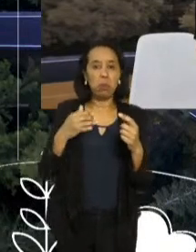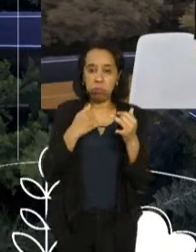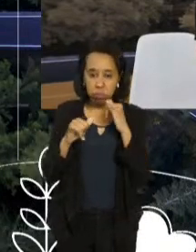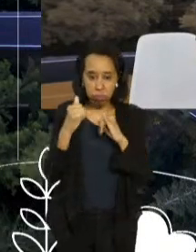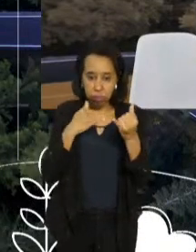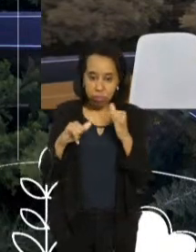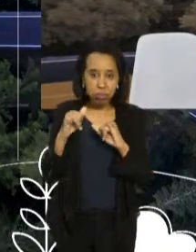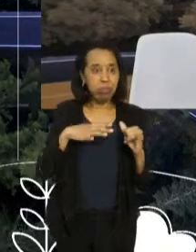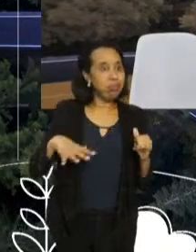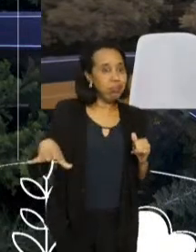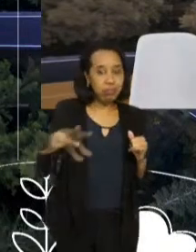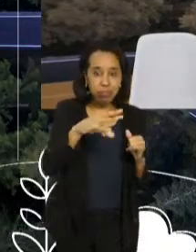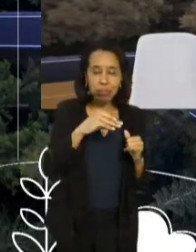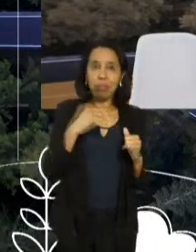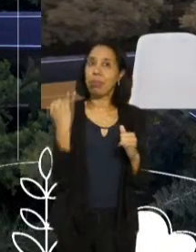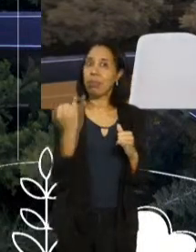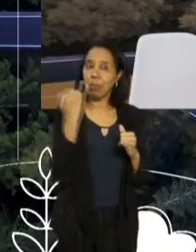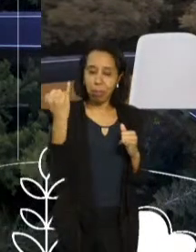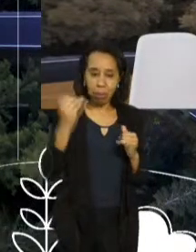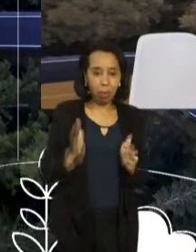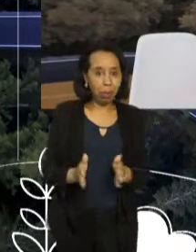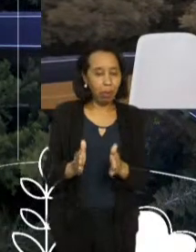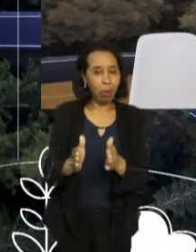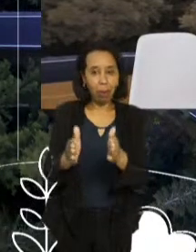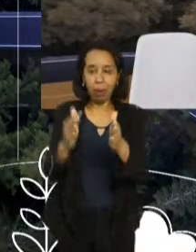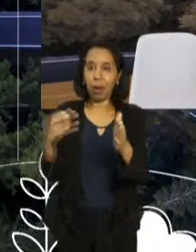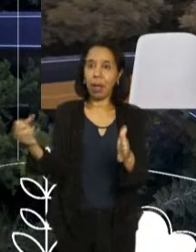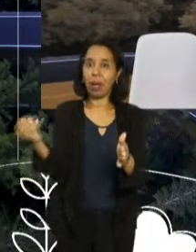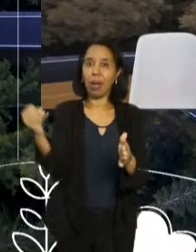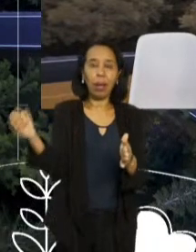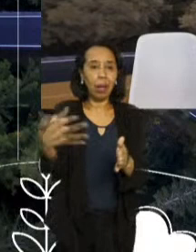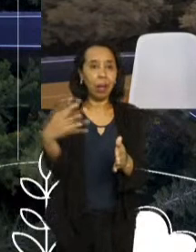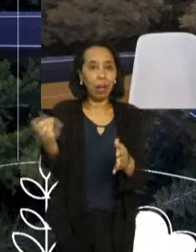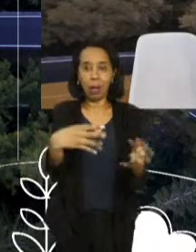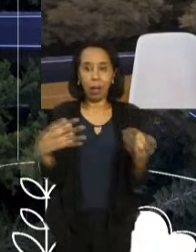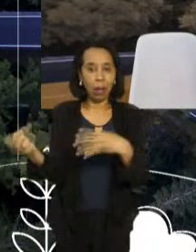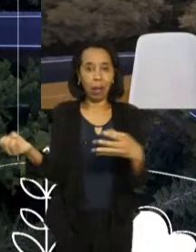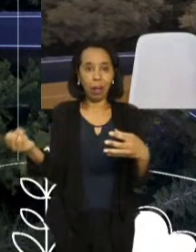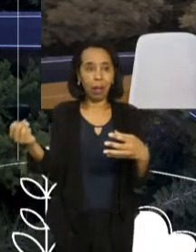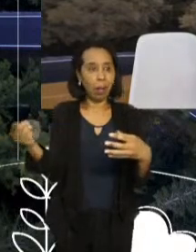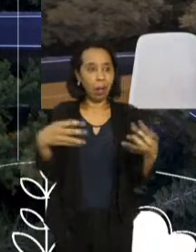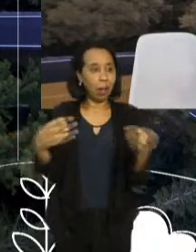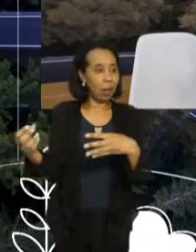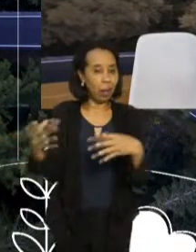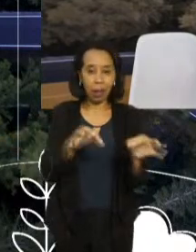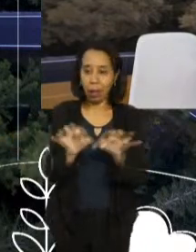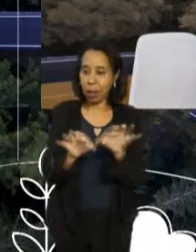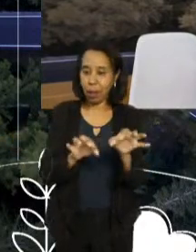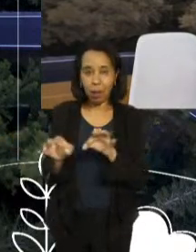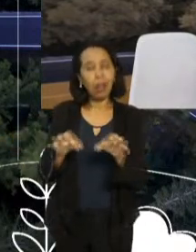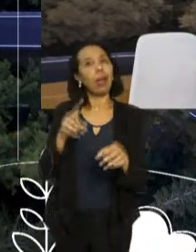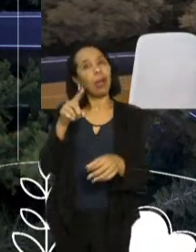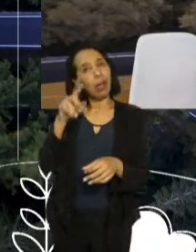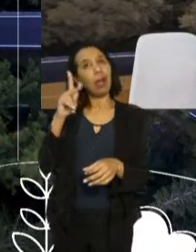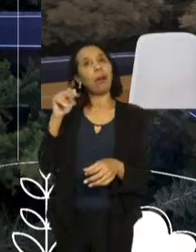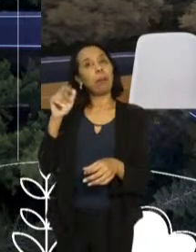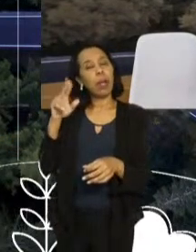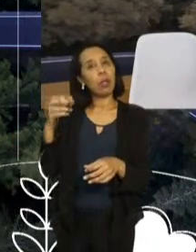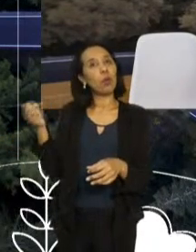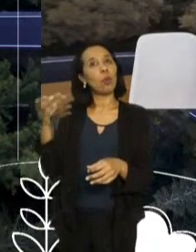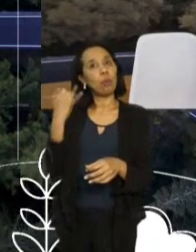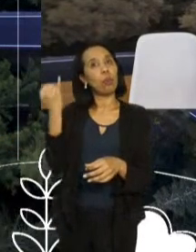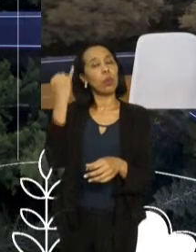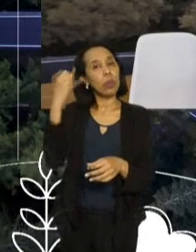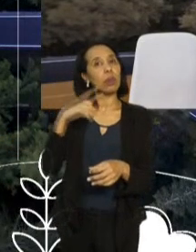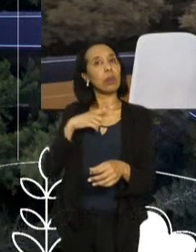muito importante. A gente vê que é uma jornada de inovação, de implementação. Muito importante o que a doutora Patrícia traz aqui, é